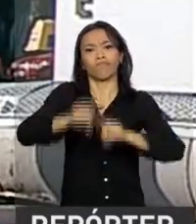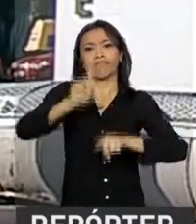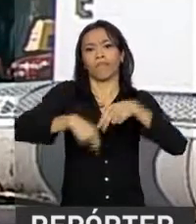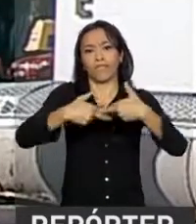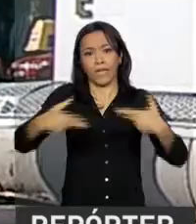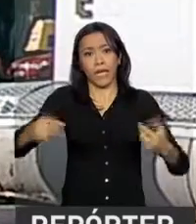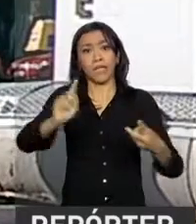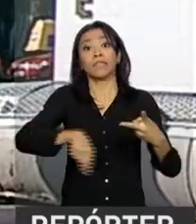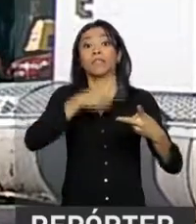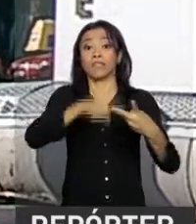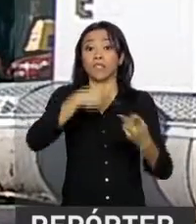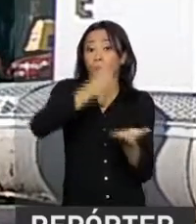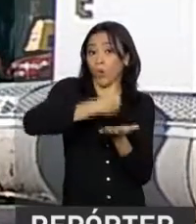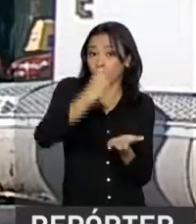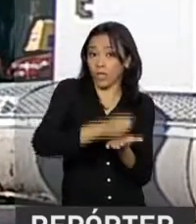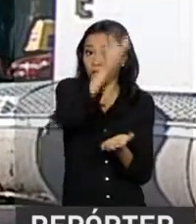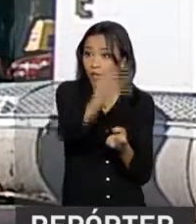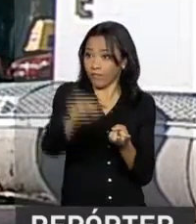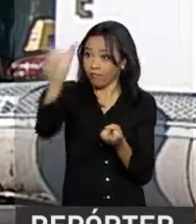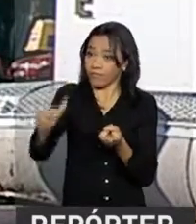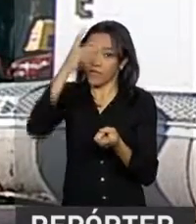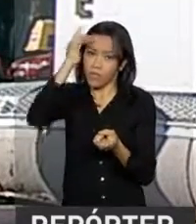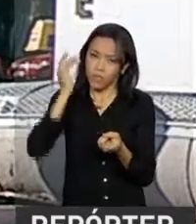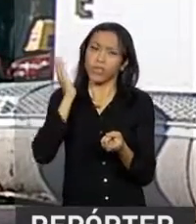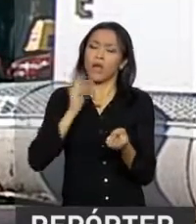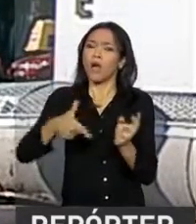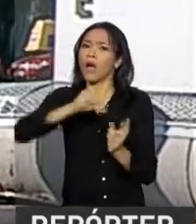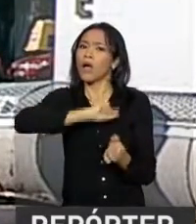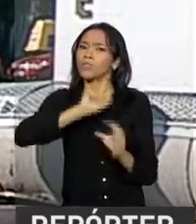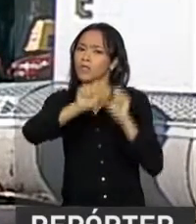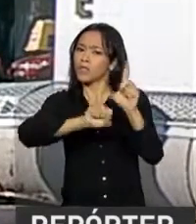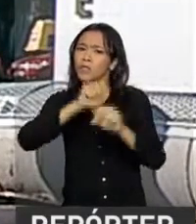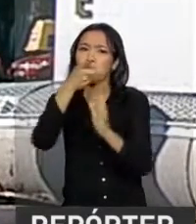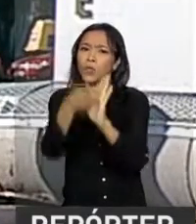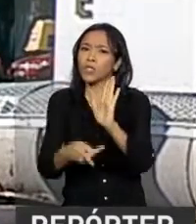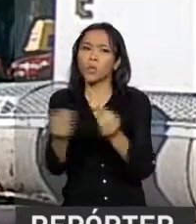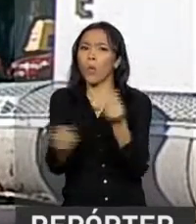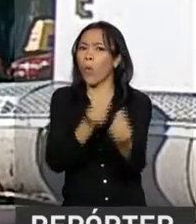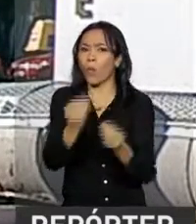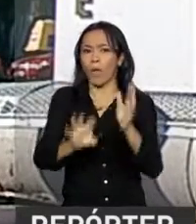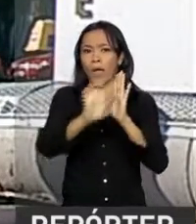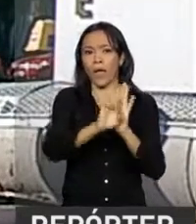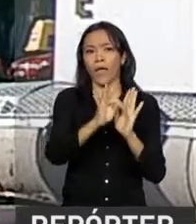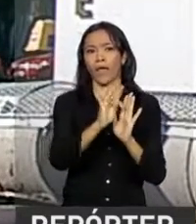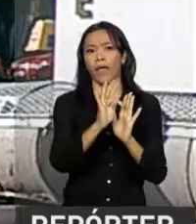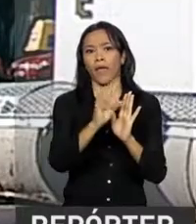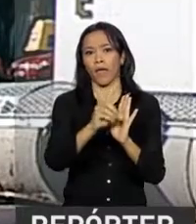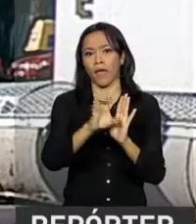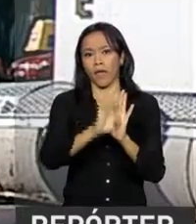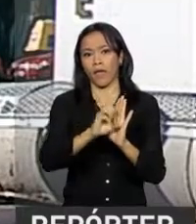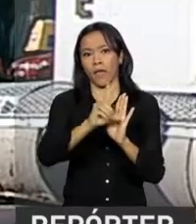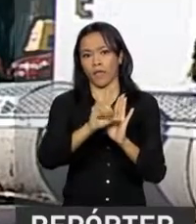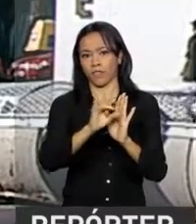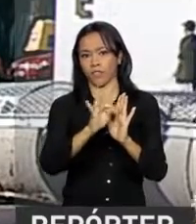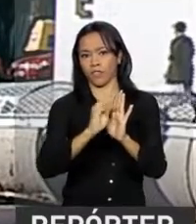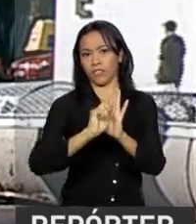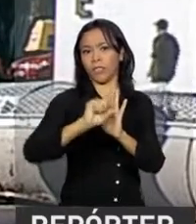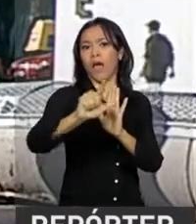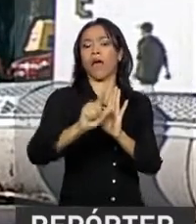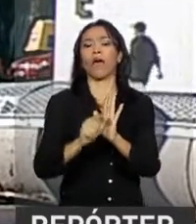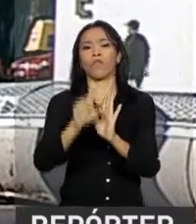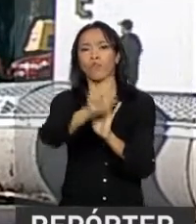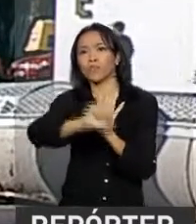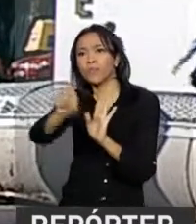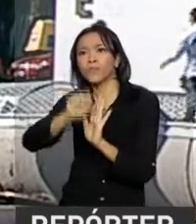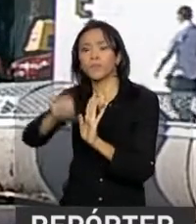de pessoal. Os projetos foram selecionados por meio de edital. Os institutos terão aí 5 anos, né, para usar